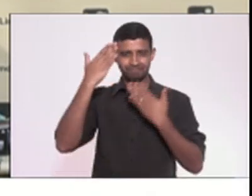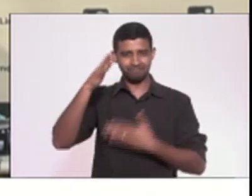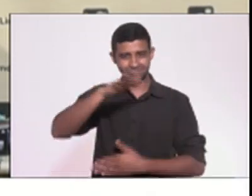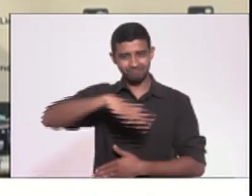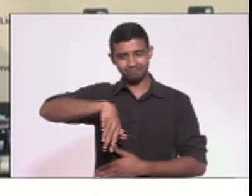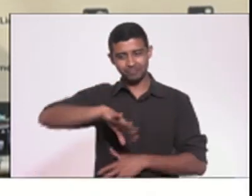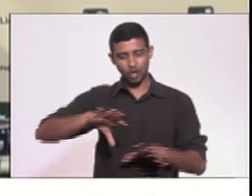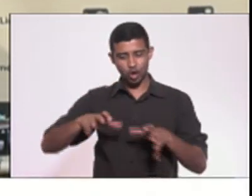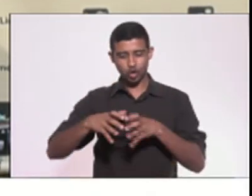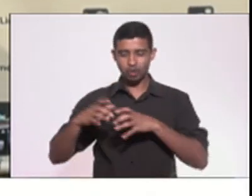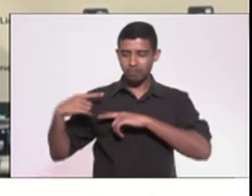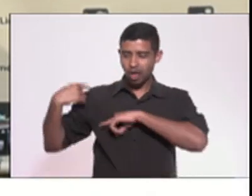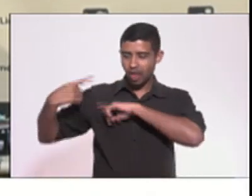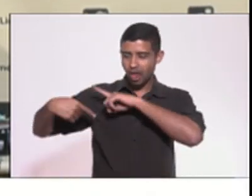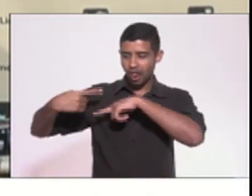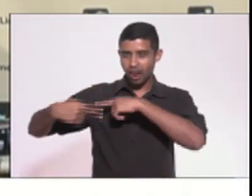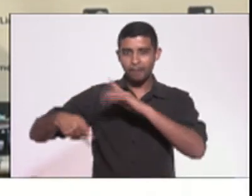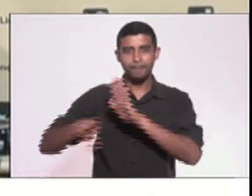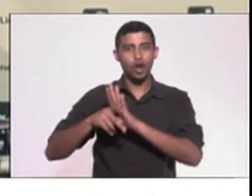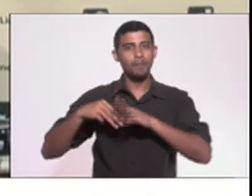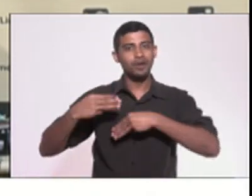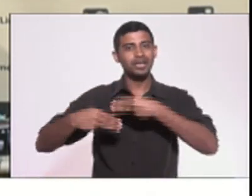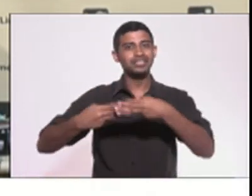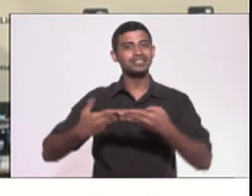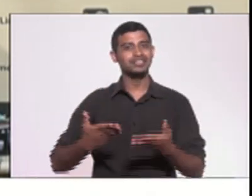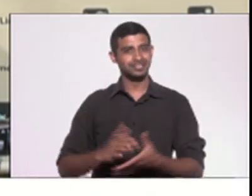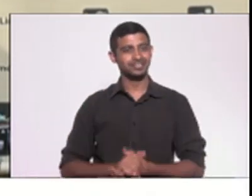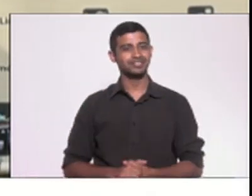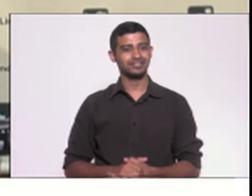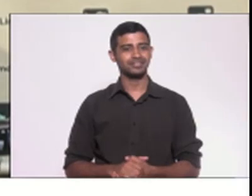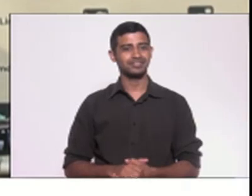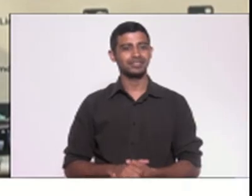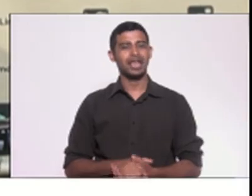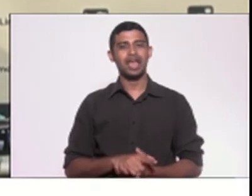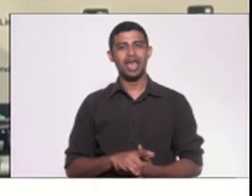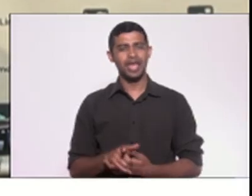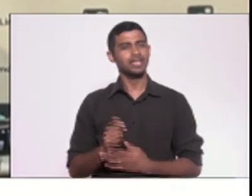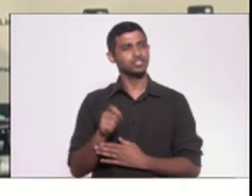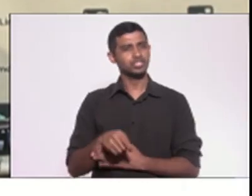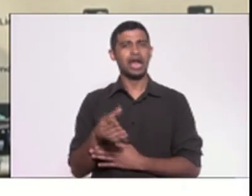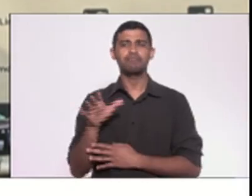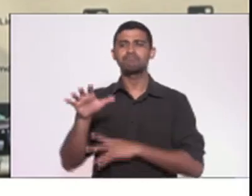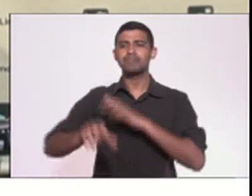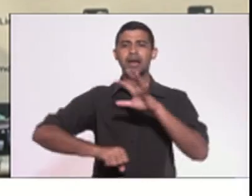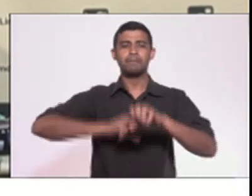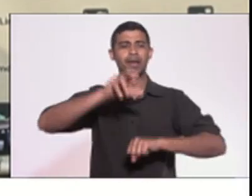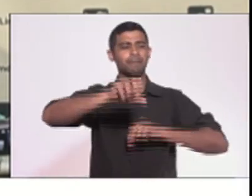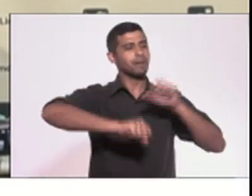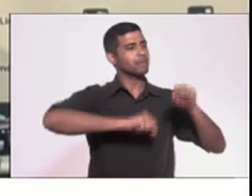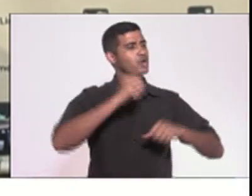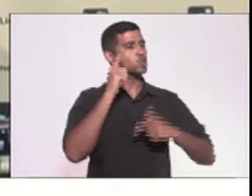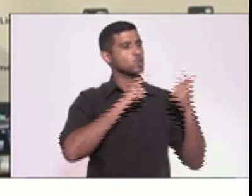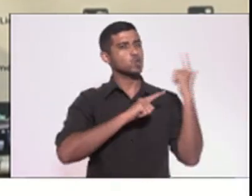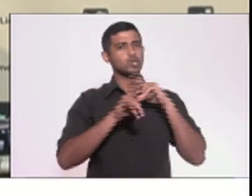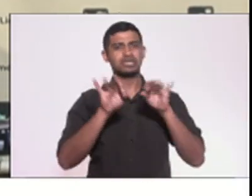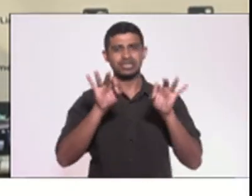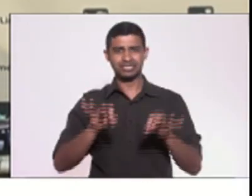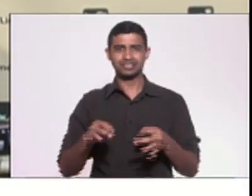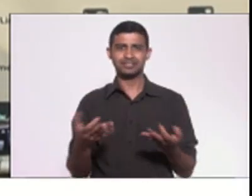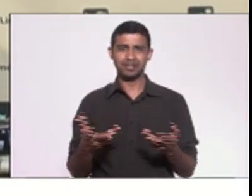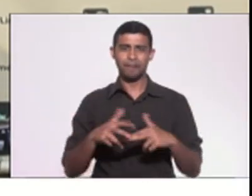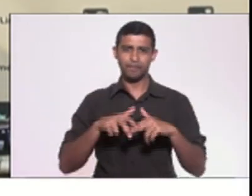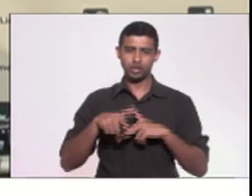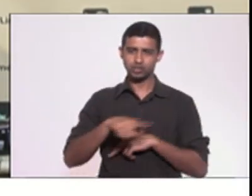essa cadeia produtiva aí da reciclagem, porque estão disponíveis para fazer essa bioeconomia funcionar, de dar destinação adequada. Por isso nós